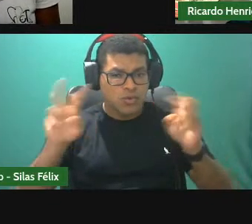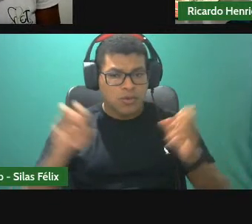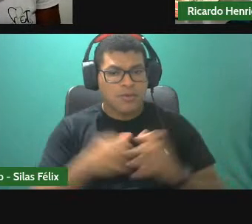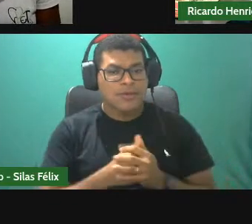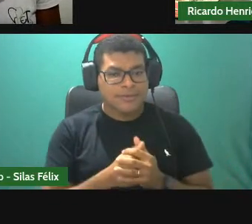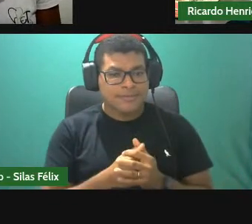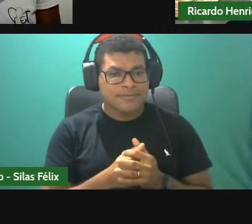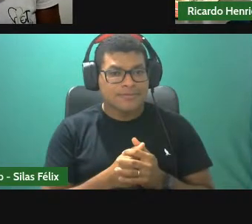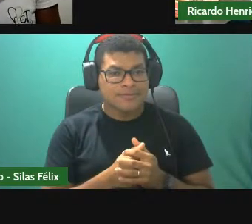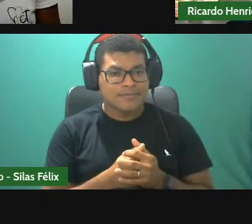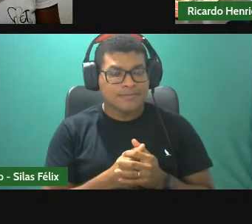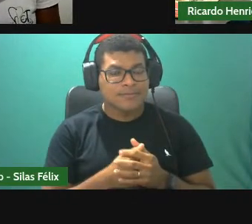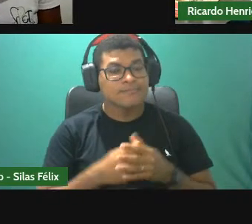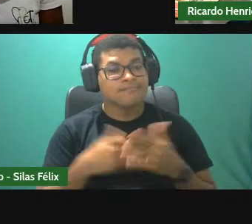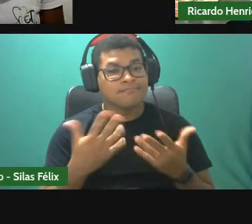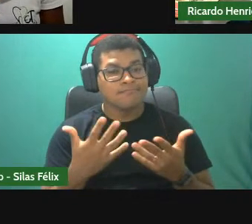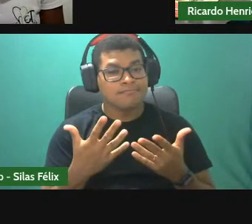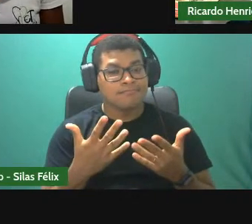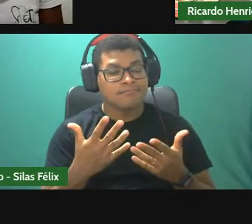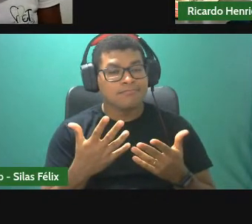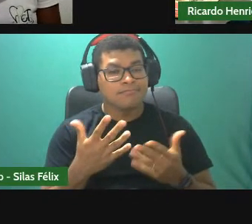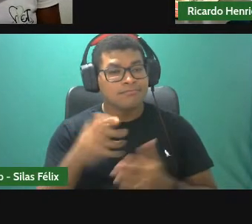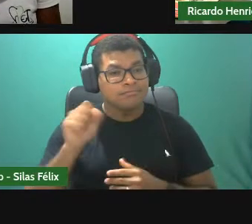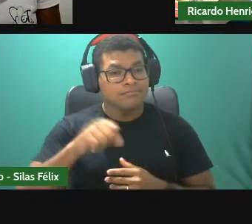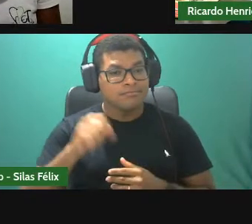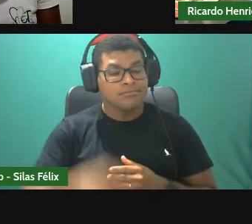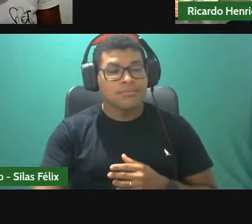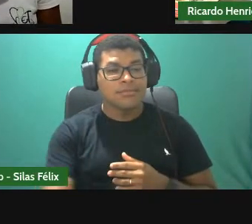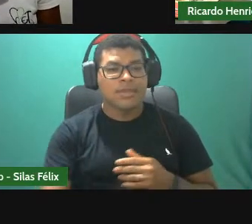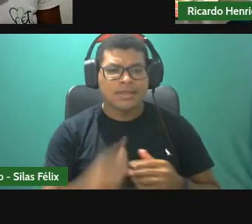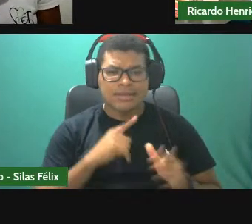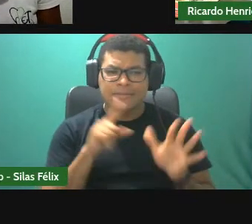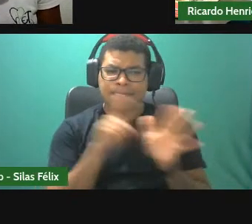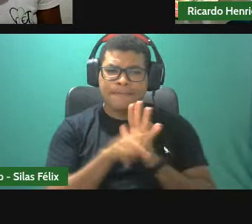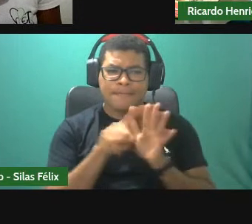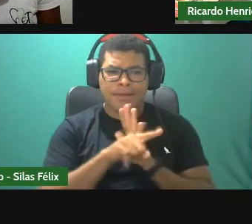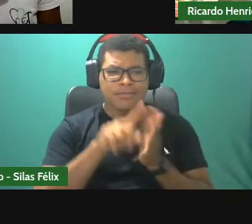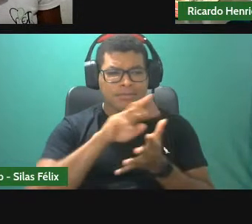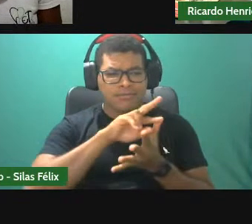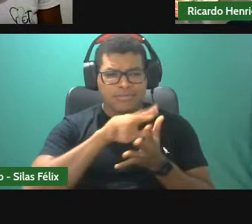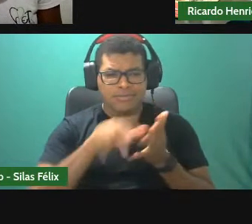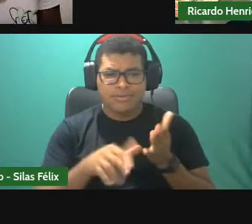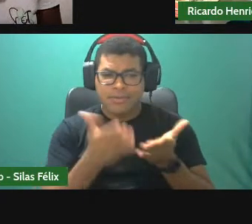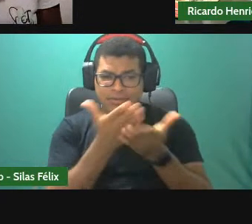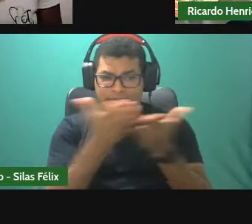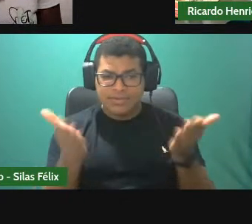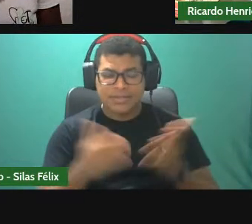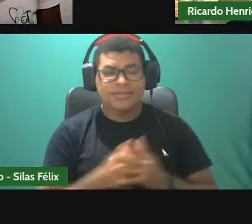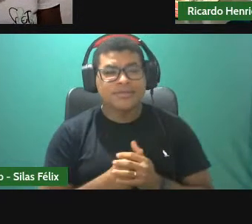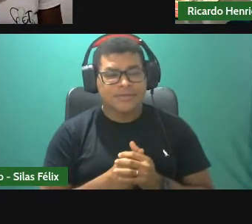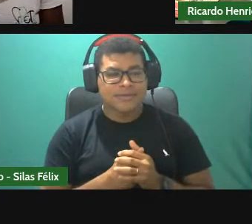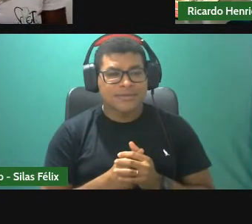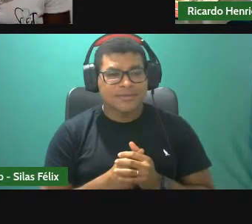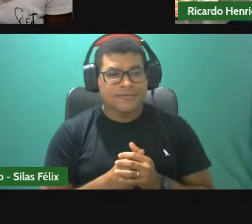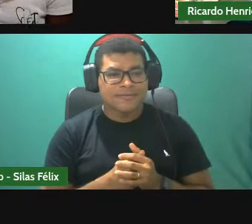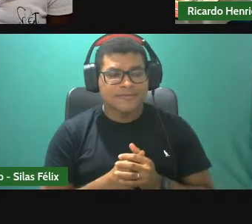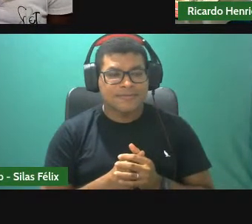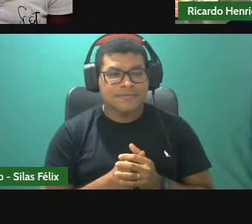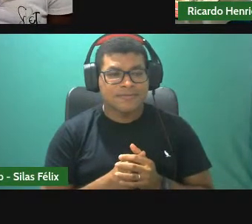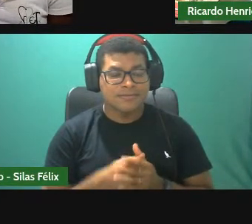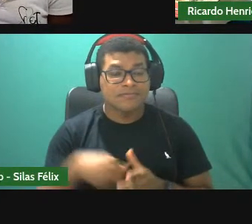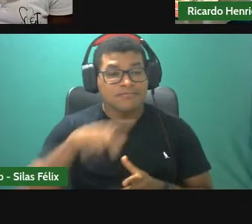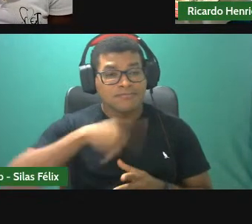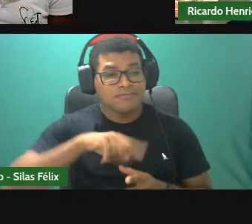né, pessoal, nesse sentido, a gente tem várias perguntas aí para vocês, né? A gente